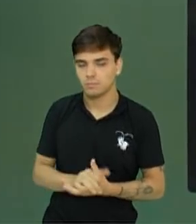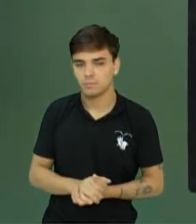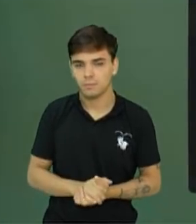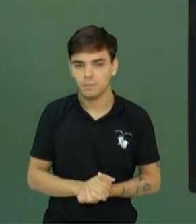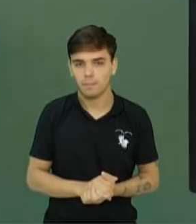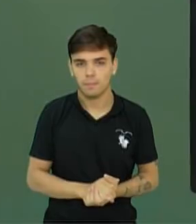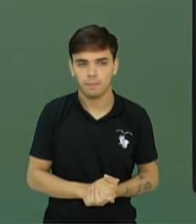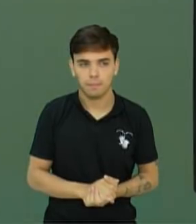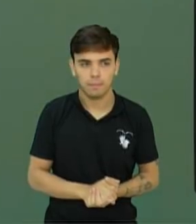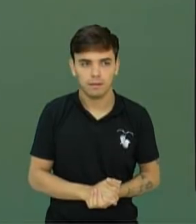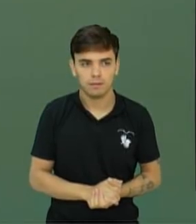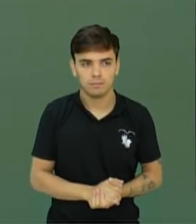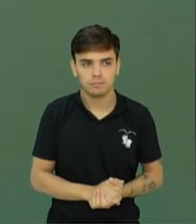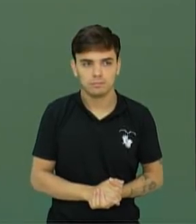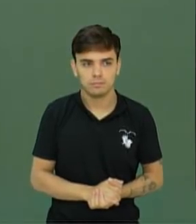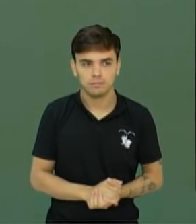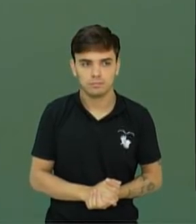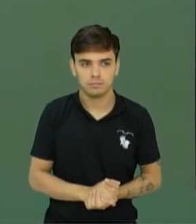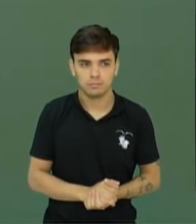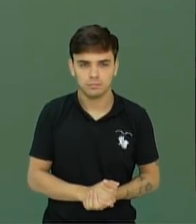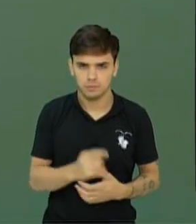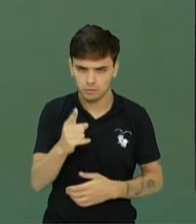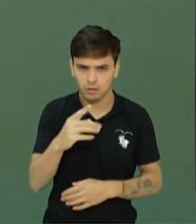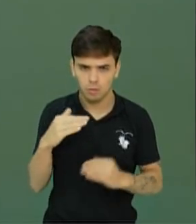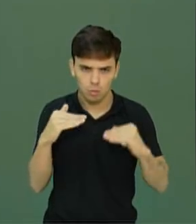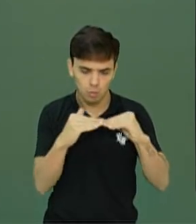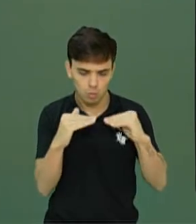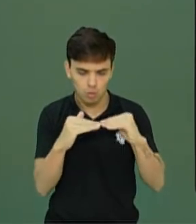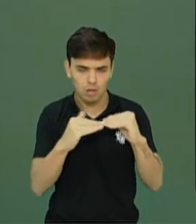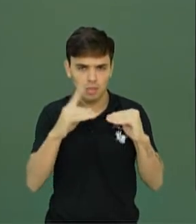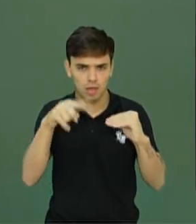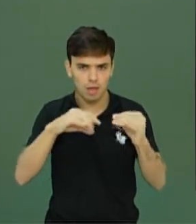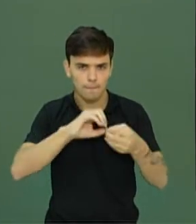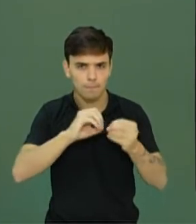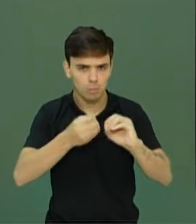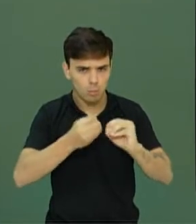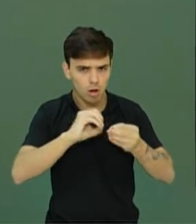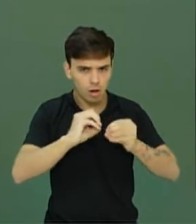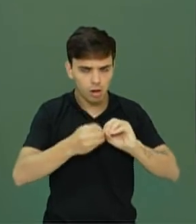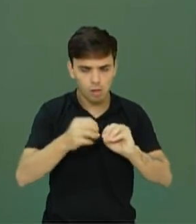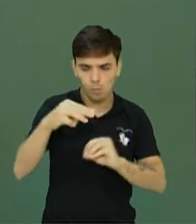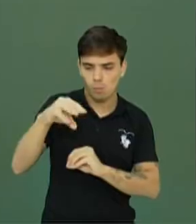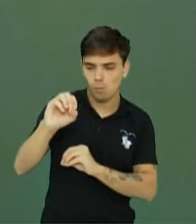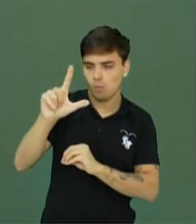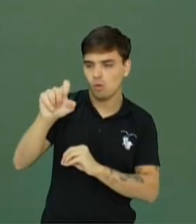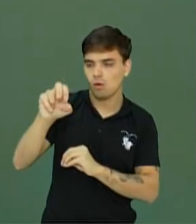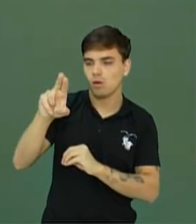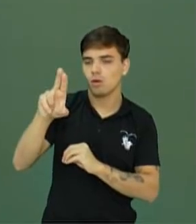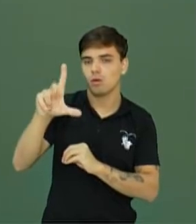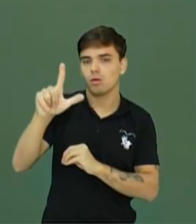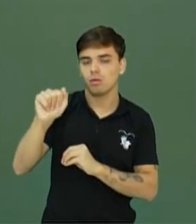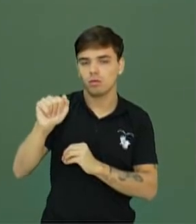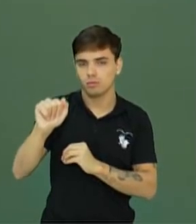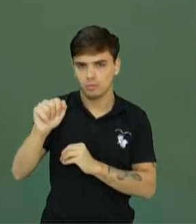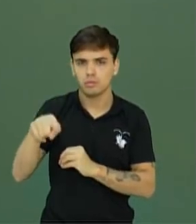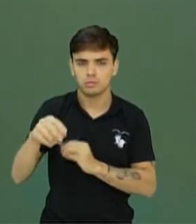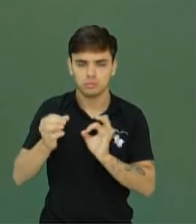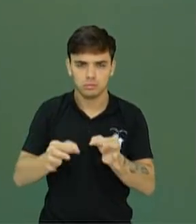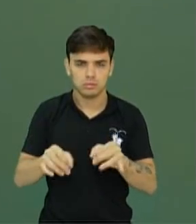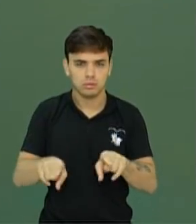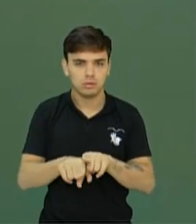H2O. Concordam que isso aqui é uma molécula? Essa molécula é a molécula que forma a